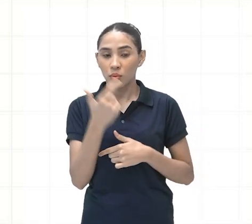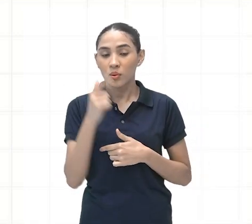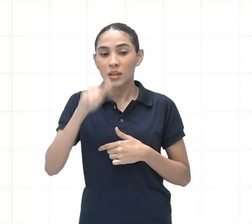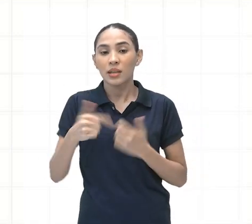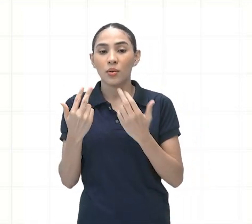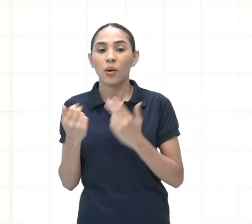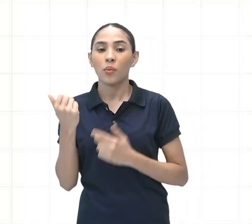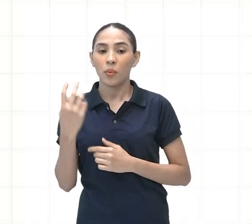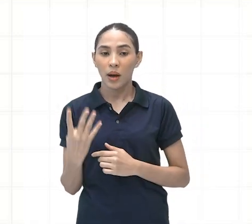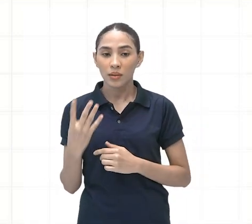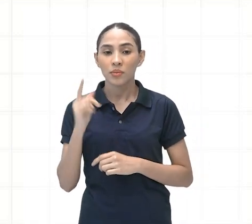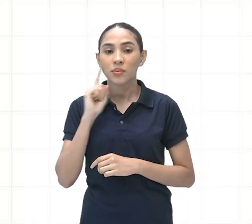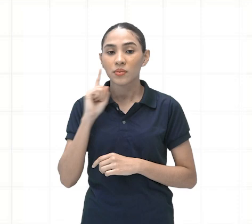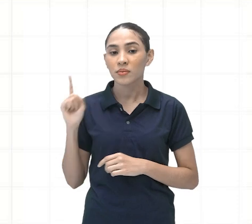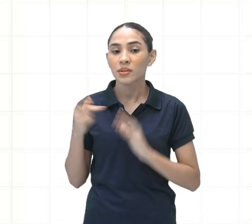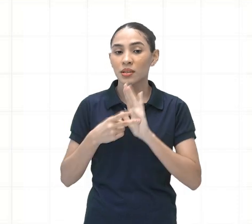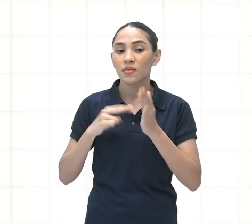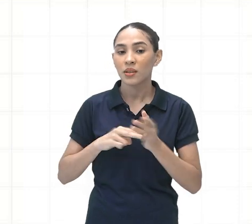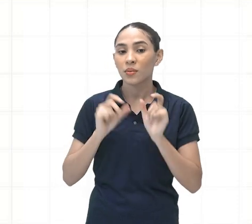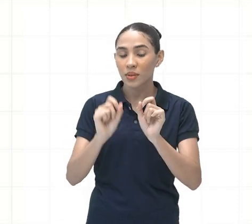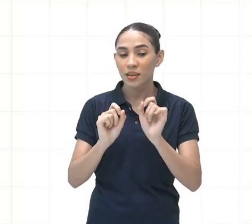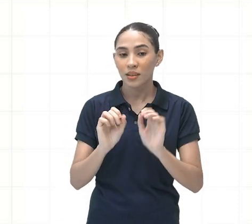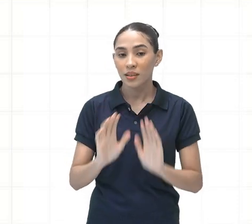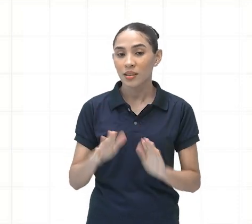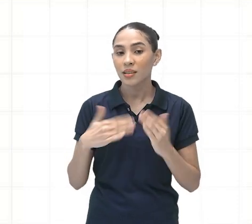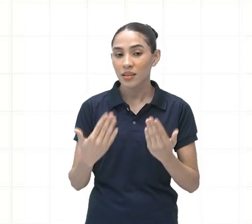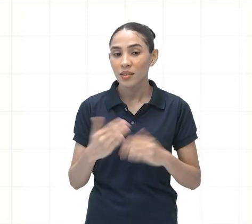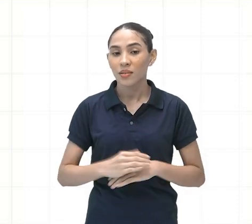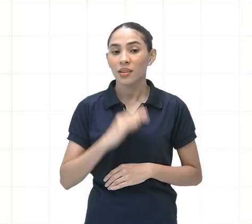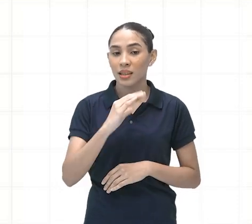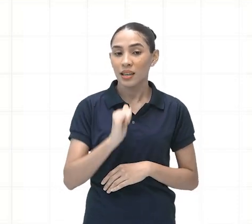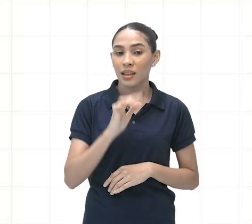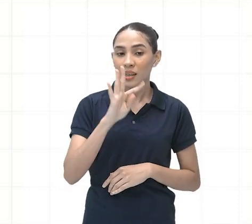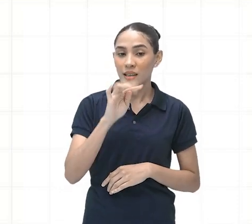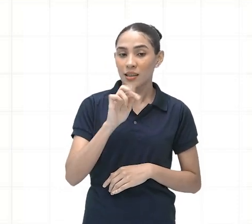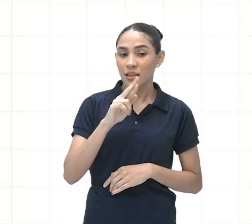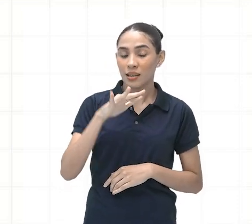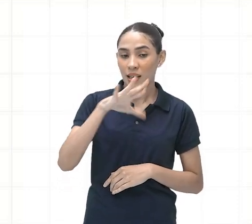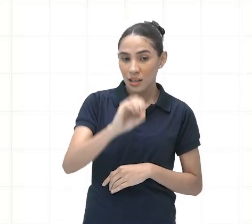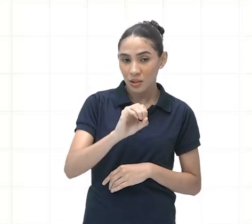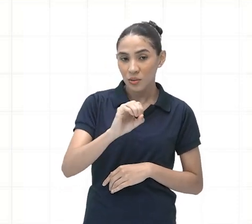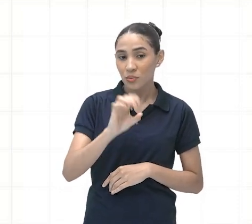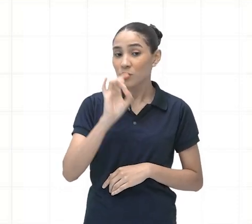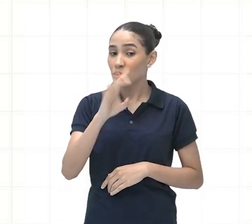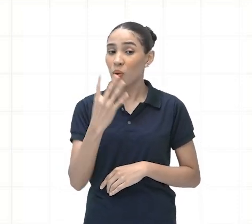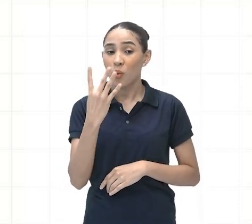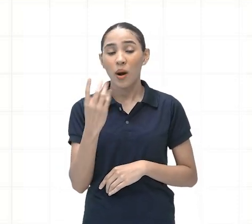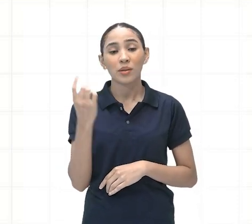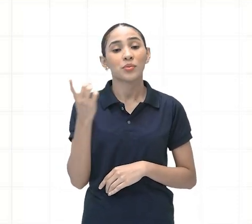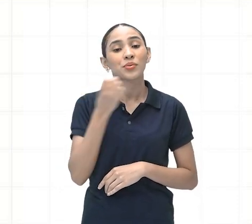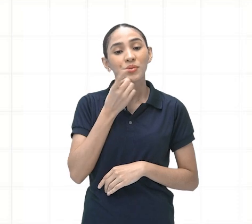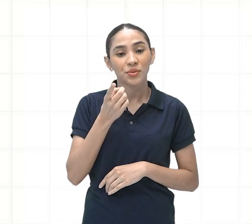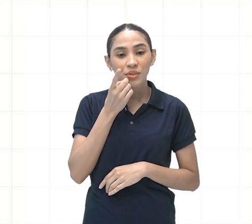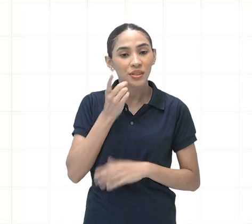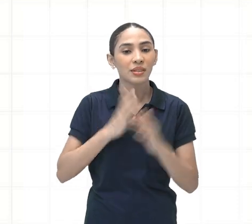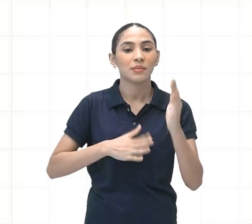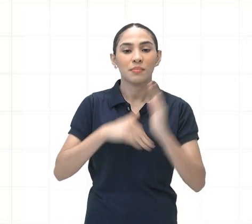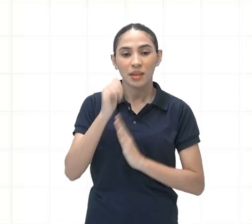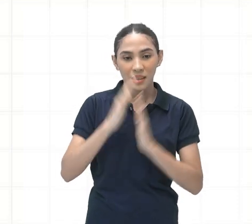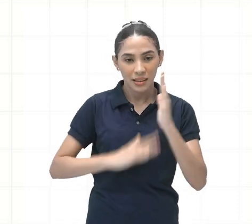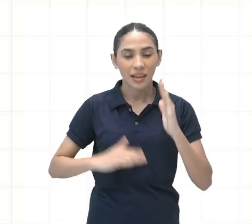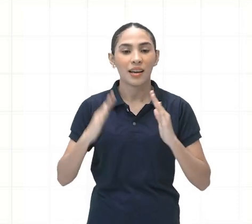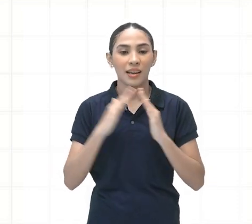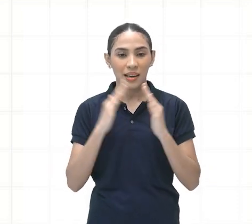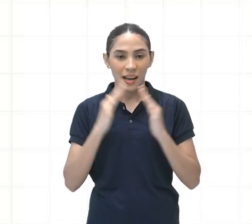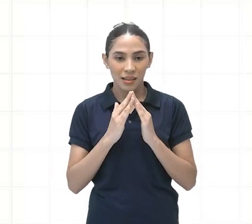a 4. Ou seja, logo, Catarino passará apenas 4 dias para pintar